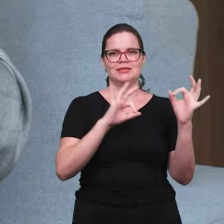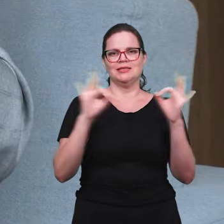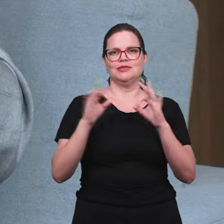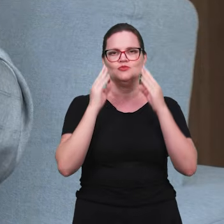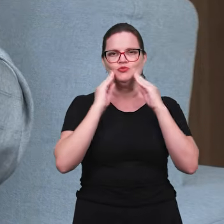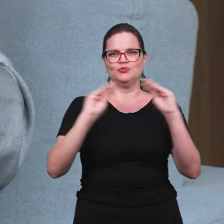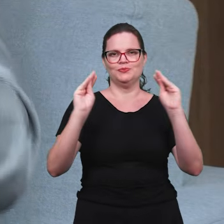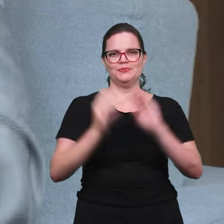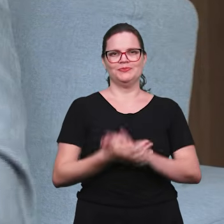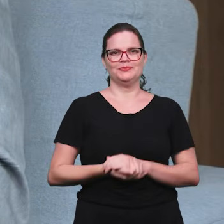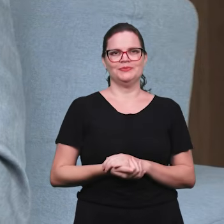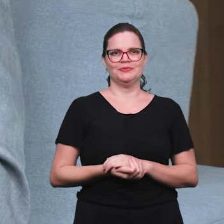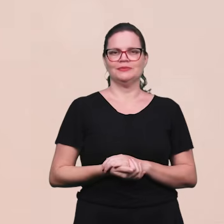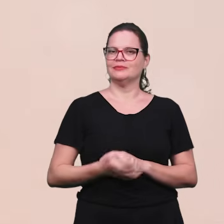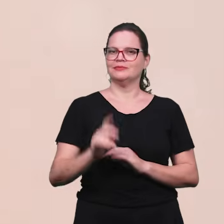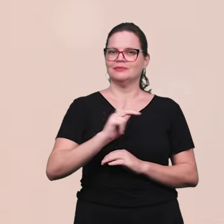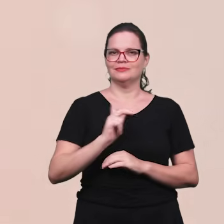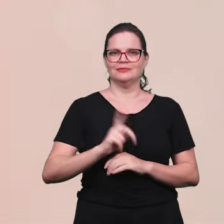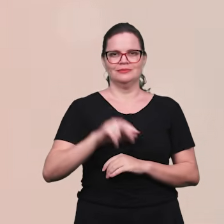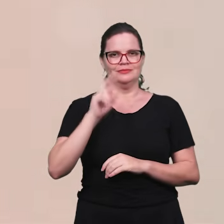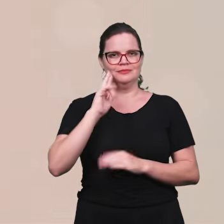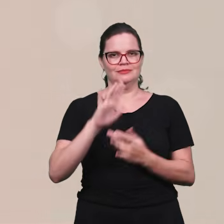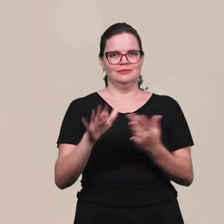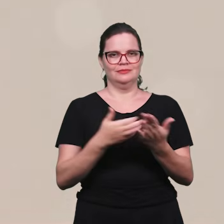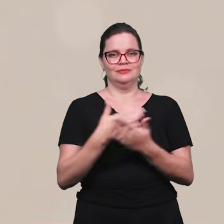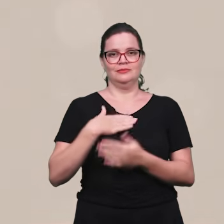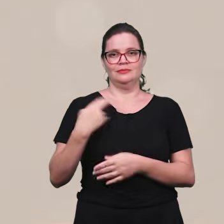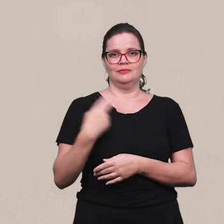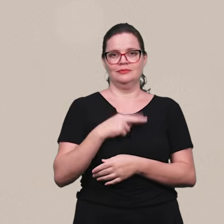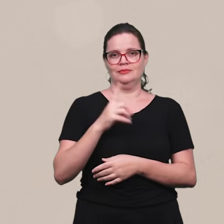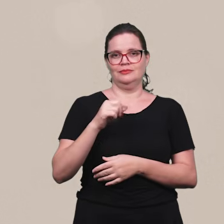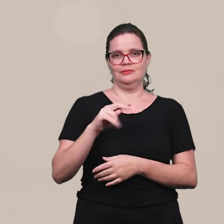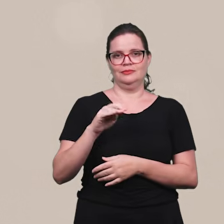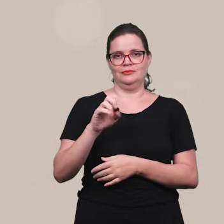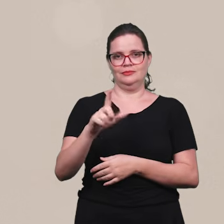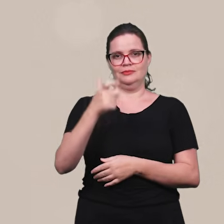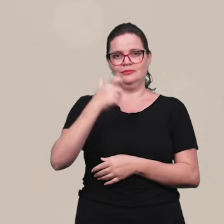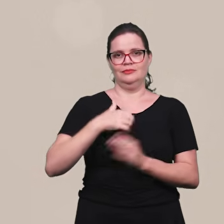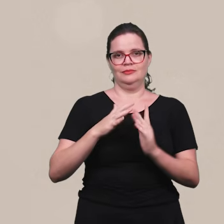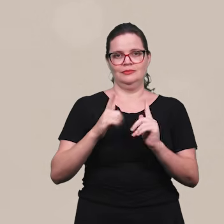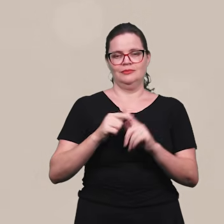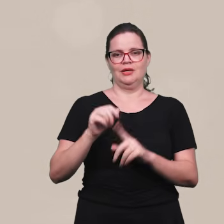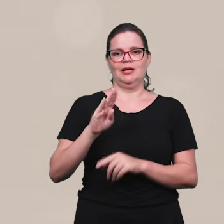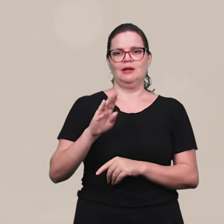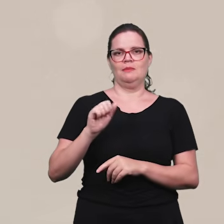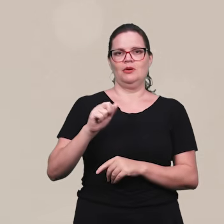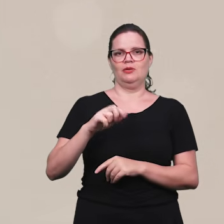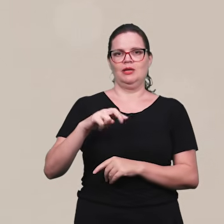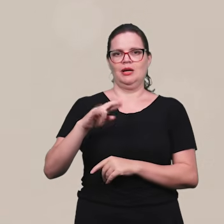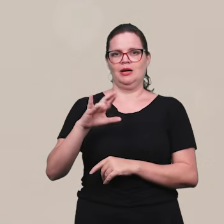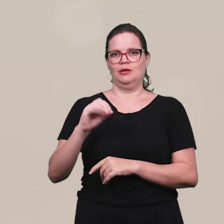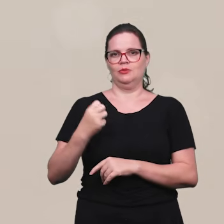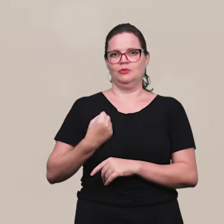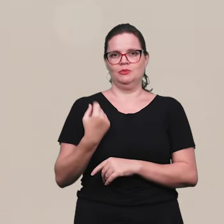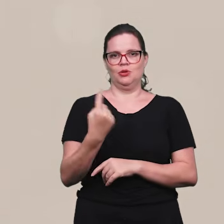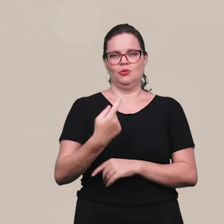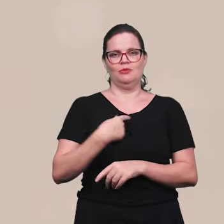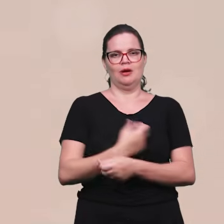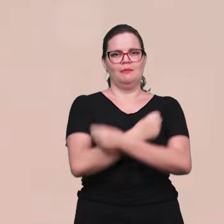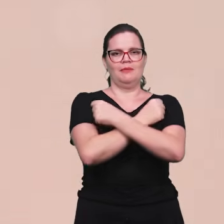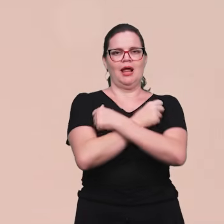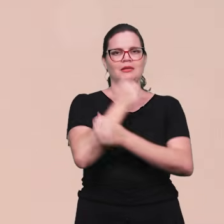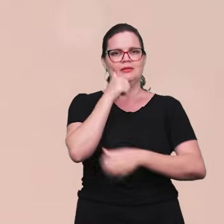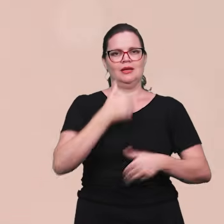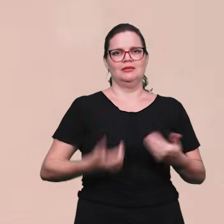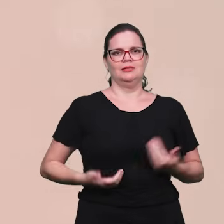assiste aí os vídeos de recado. A paz do Senhor Jesus, meu nome é Daniel, eu sou da igreja de Balneário 1 e quero mandar um abraço para a